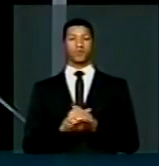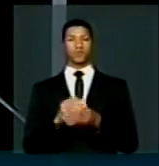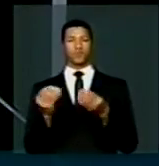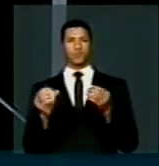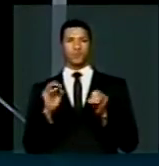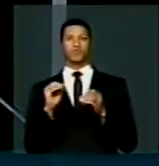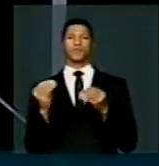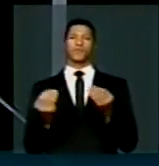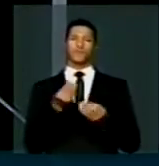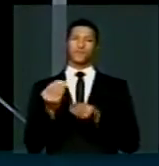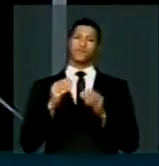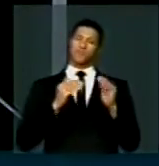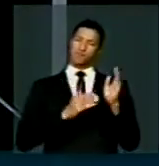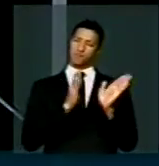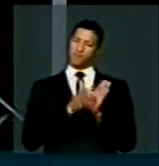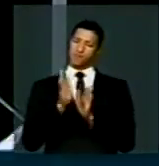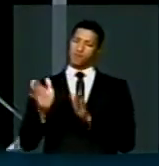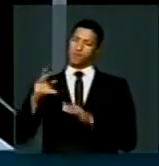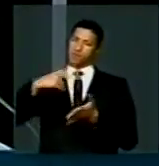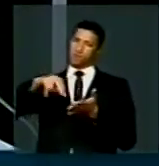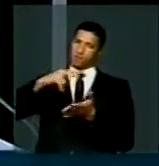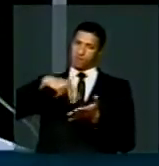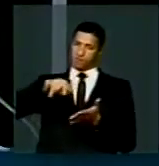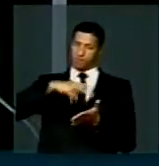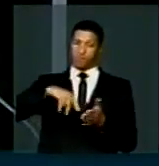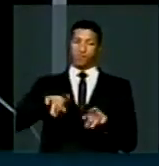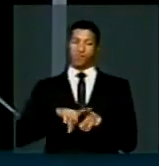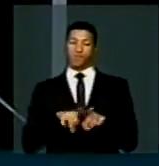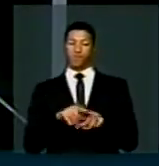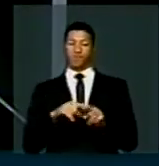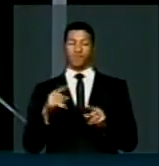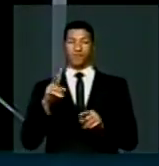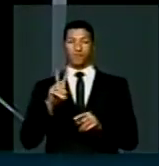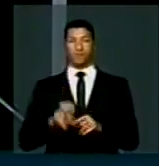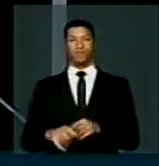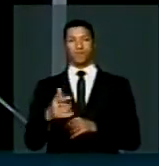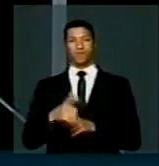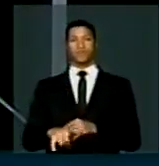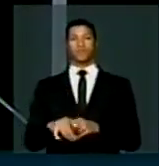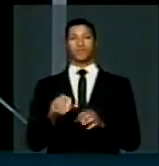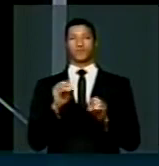como são os passos desta magnífica dança. E mais uma vez peço a Vossa